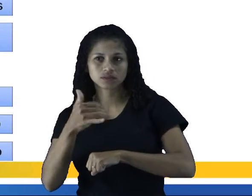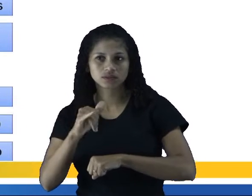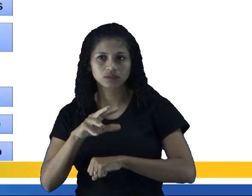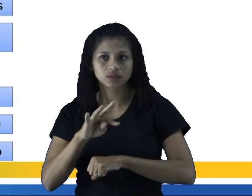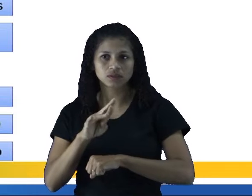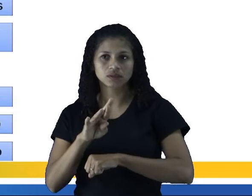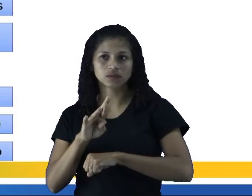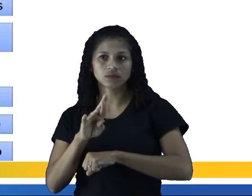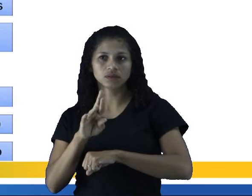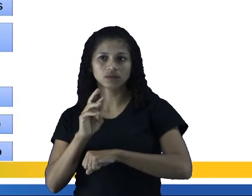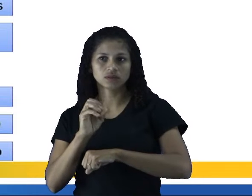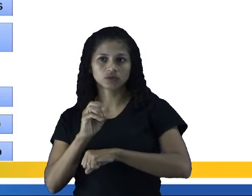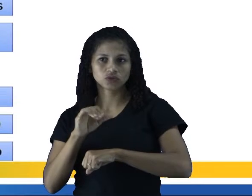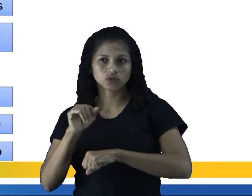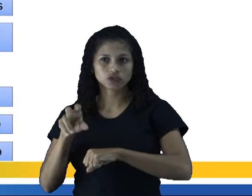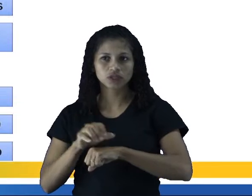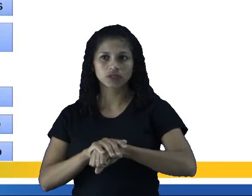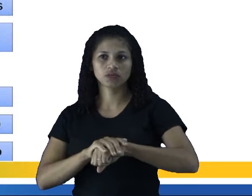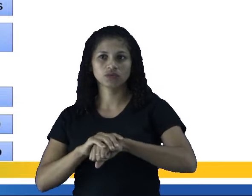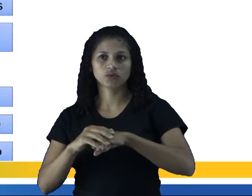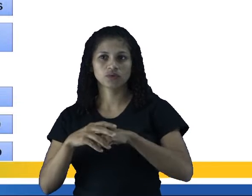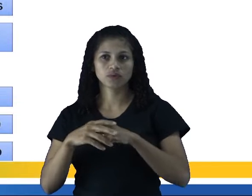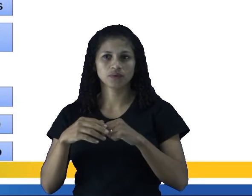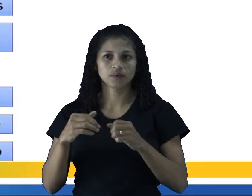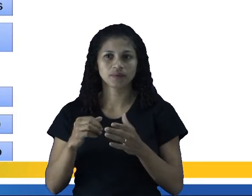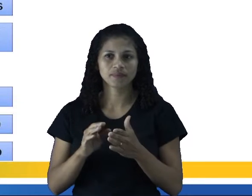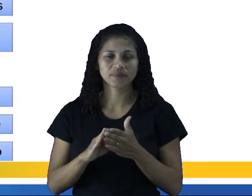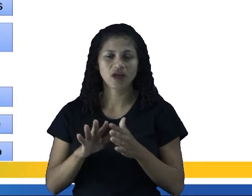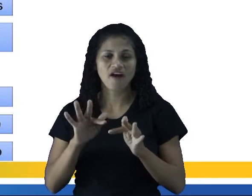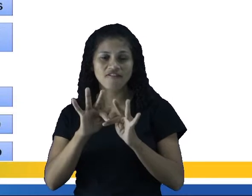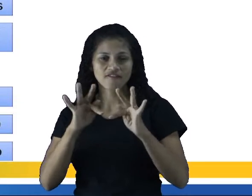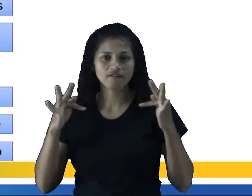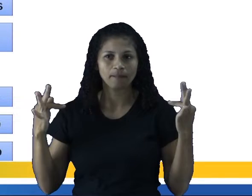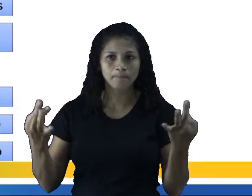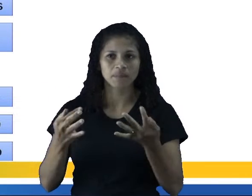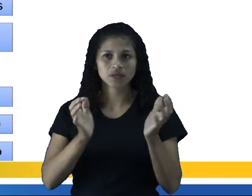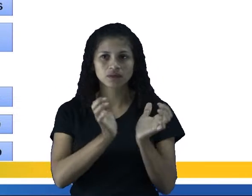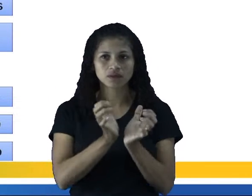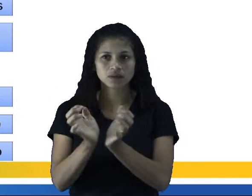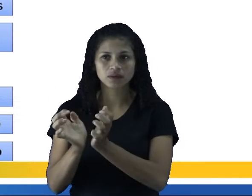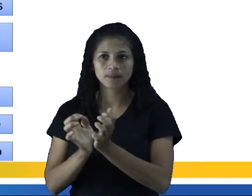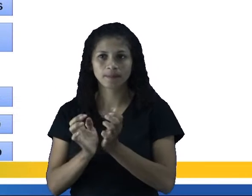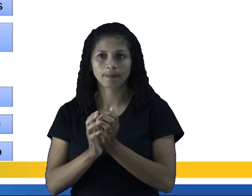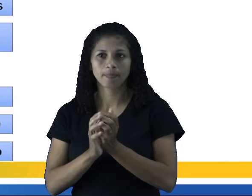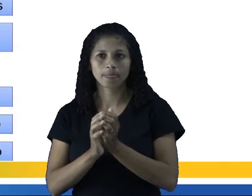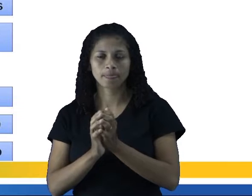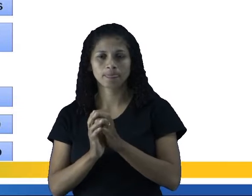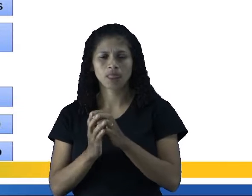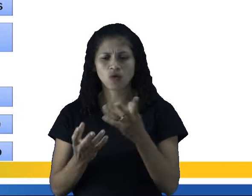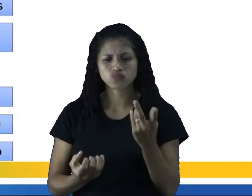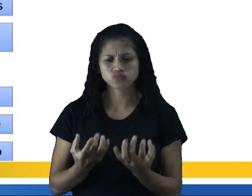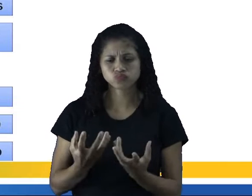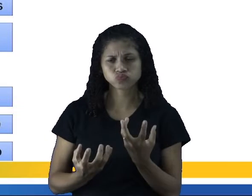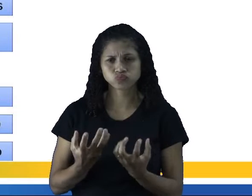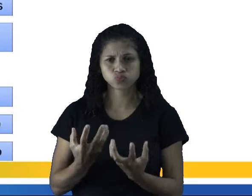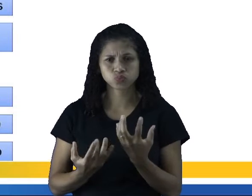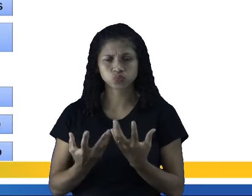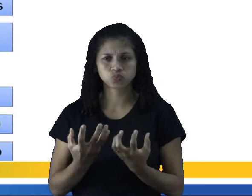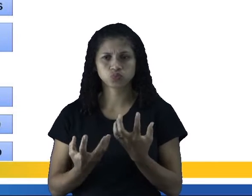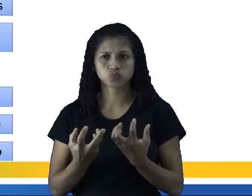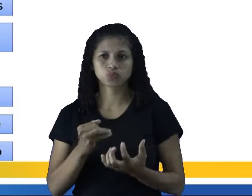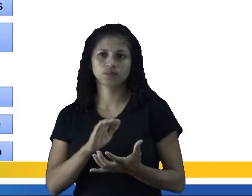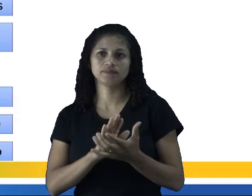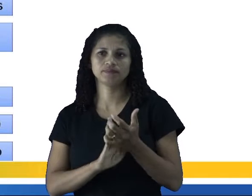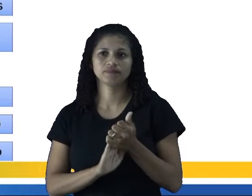o período e a família, né, desse elemento lá da tabela periódica, a temperatura de fusão e